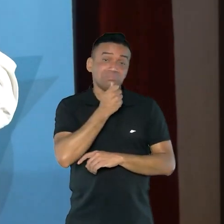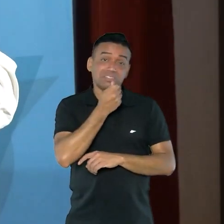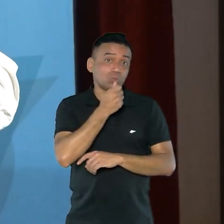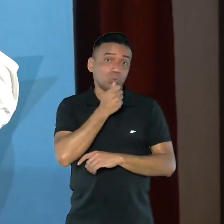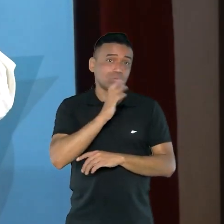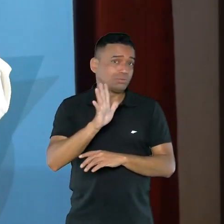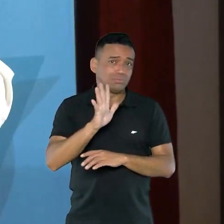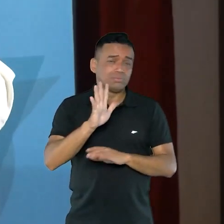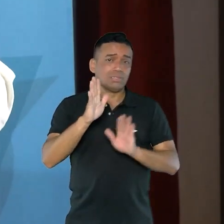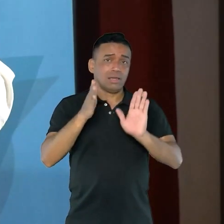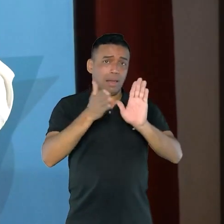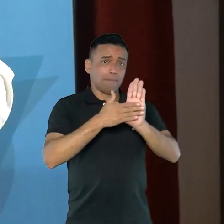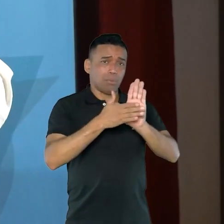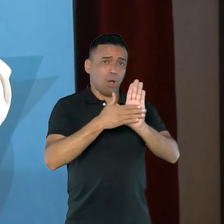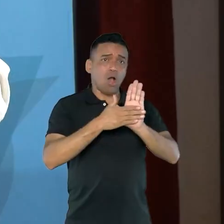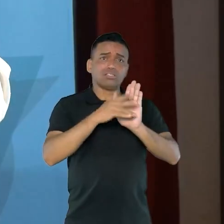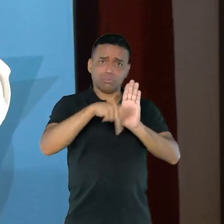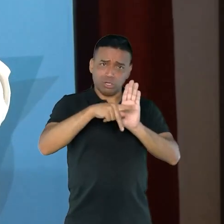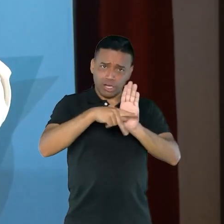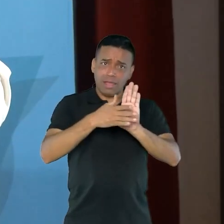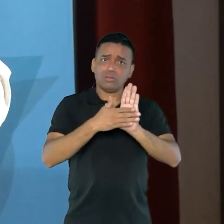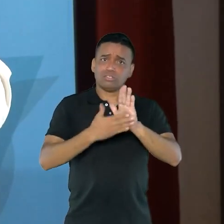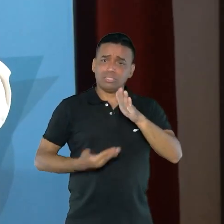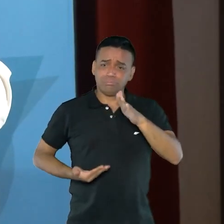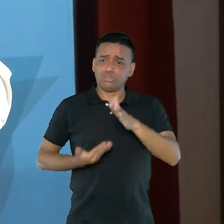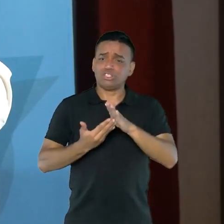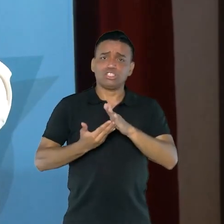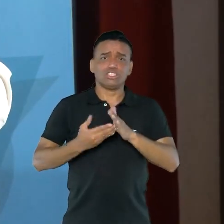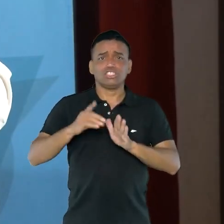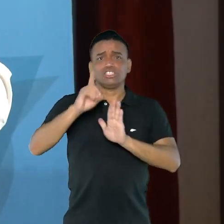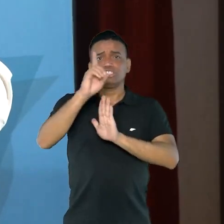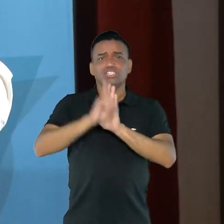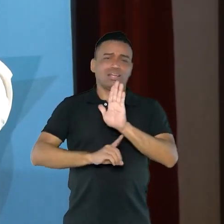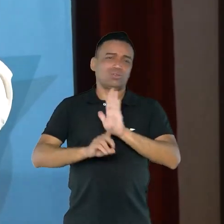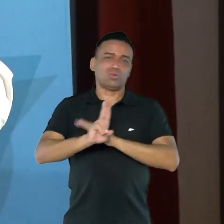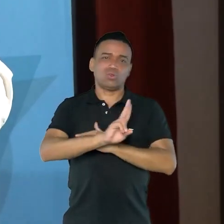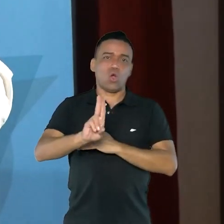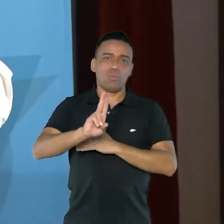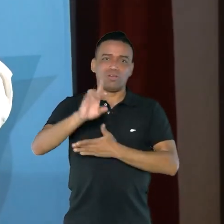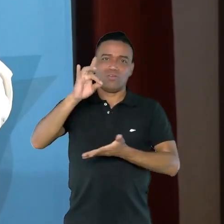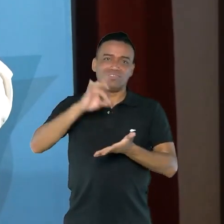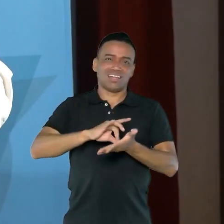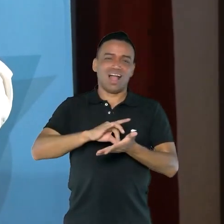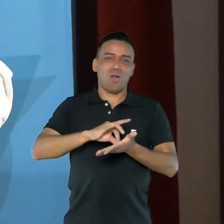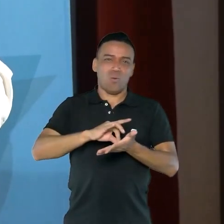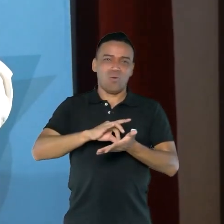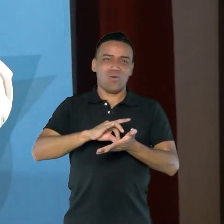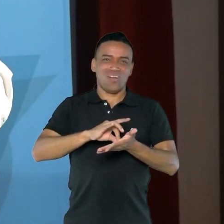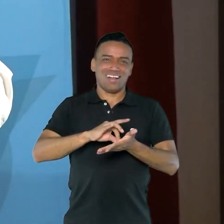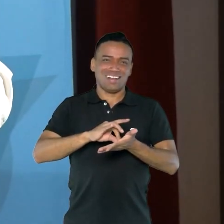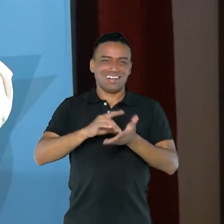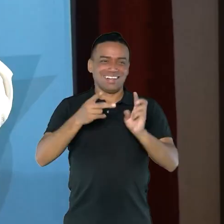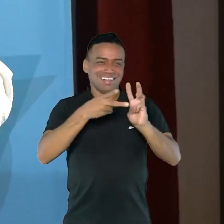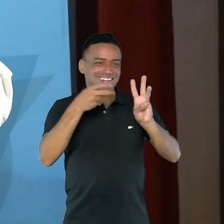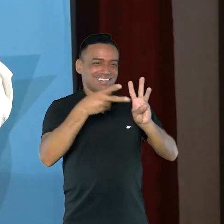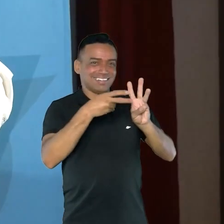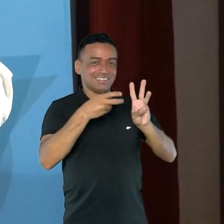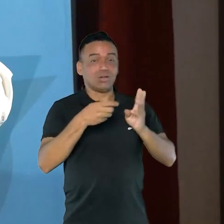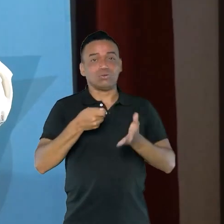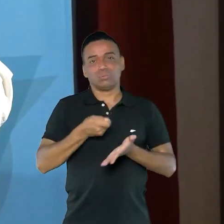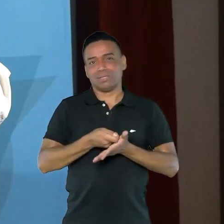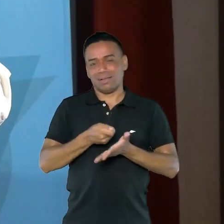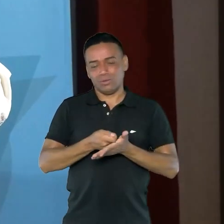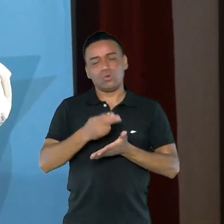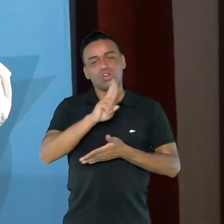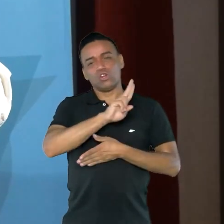nome. Então você era obrigado a ter esse sobrenome, né? A Clélia Prestes, que é uma pesquisadora